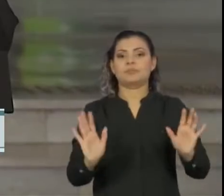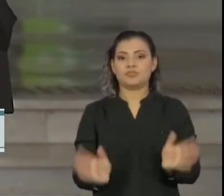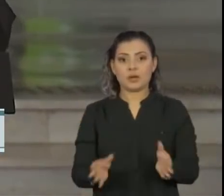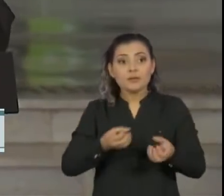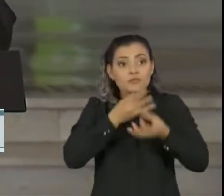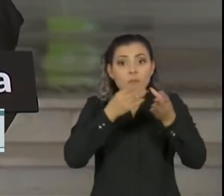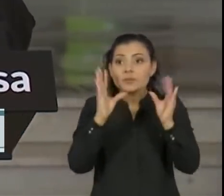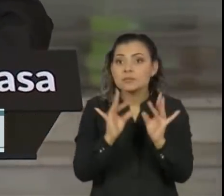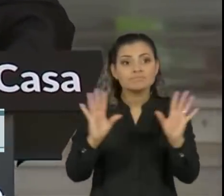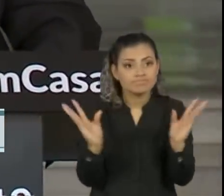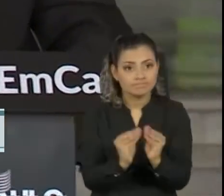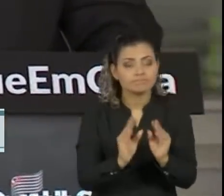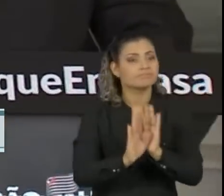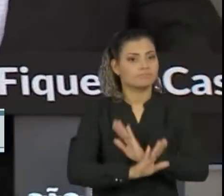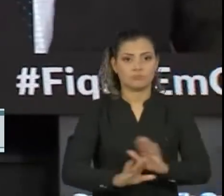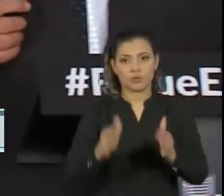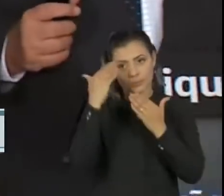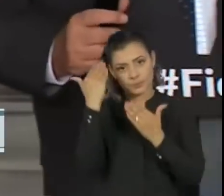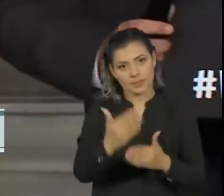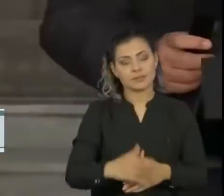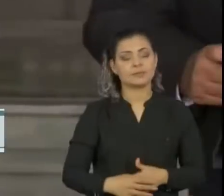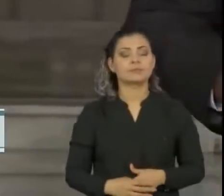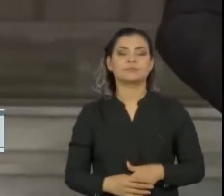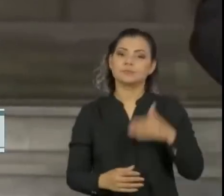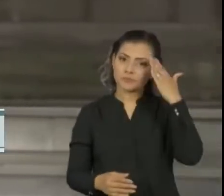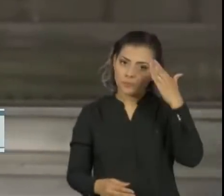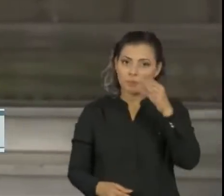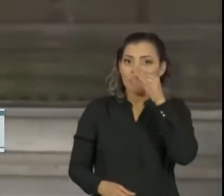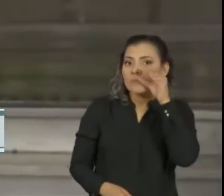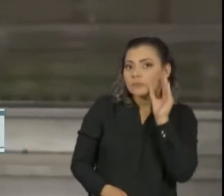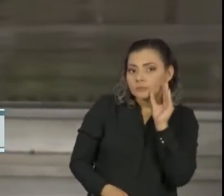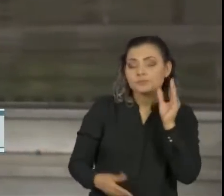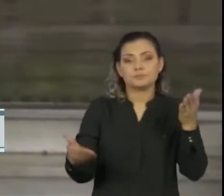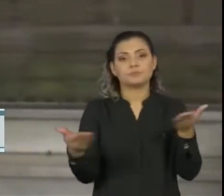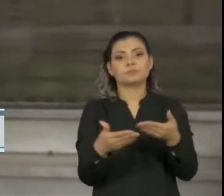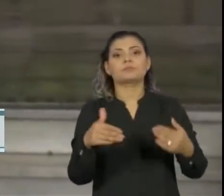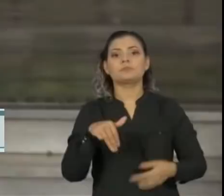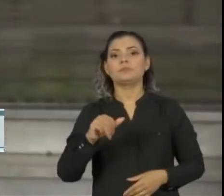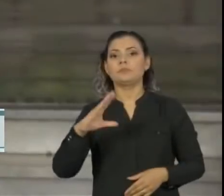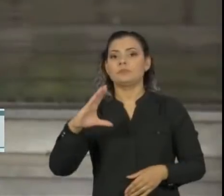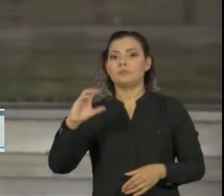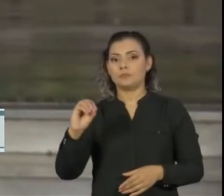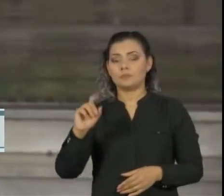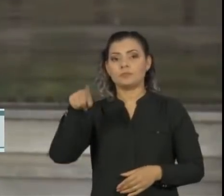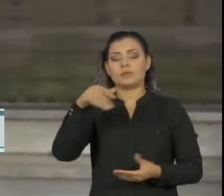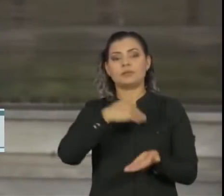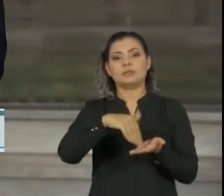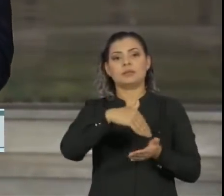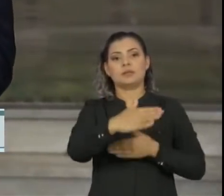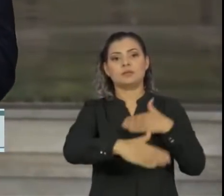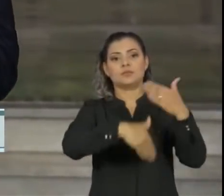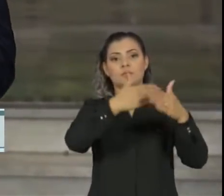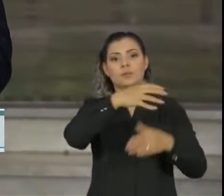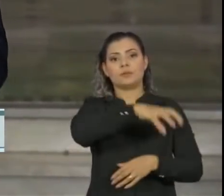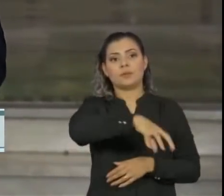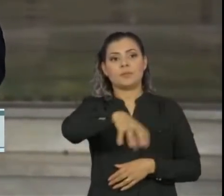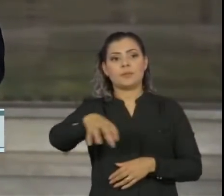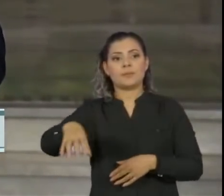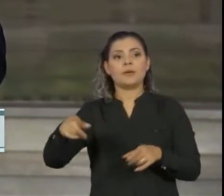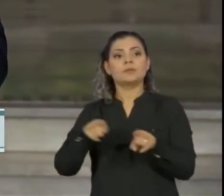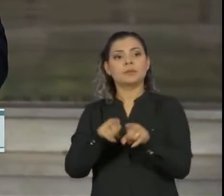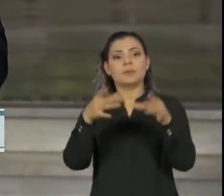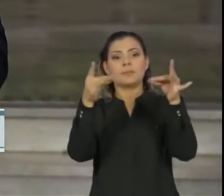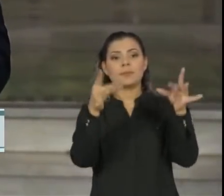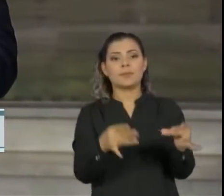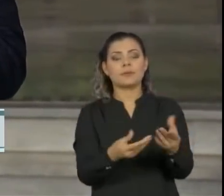essas informações. Obrigado. Obrigado, Zé Henrique Germann. Vamos agora ao Marco Vignoli, secretário de Desenvolvimento Regional, que dará